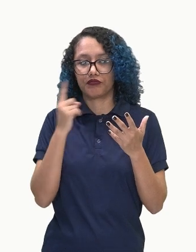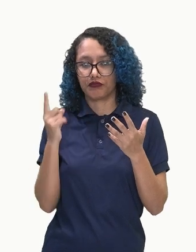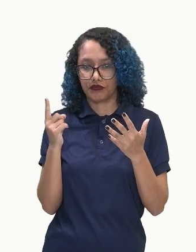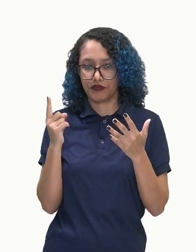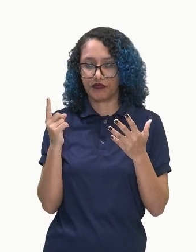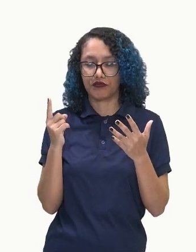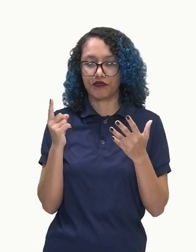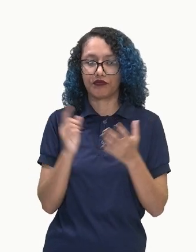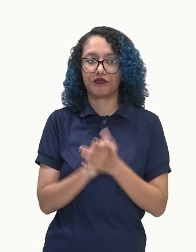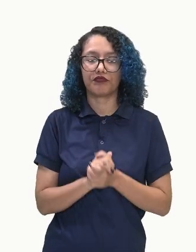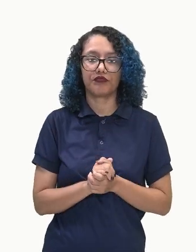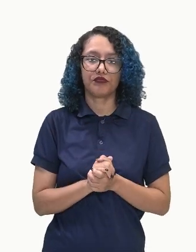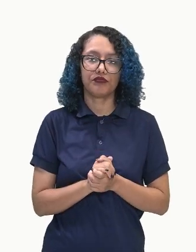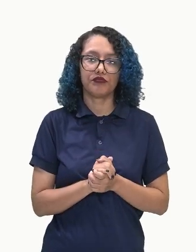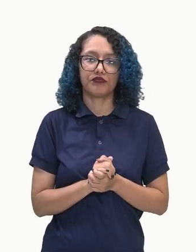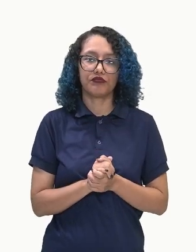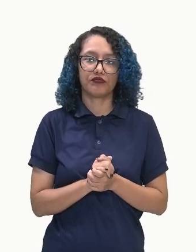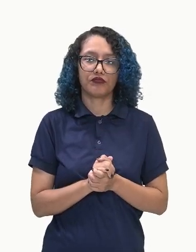uma